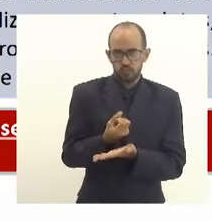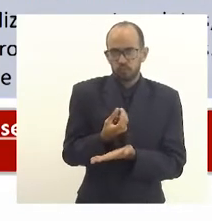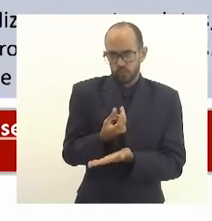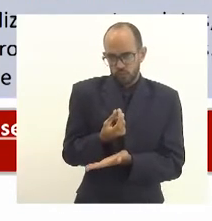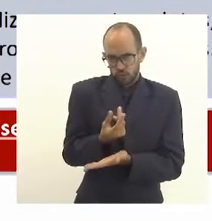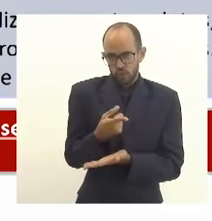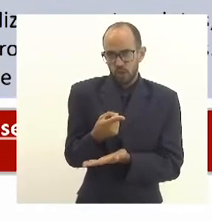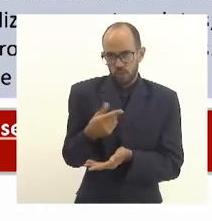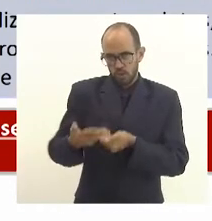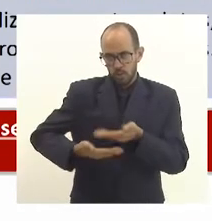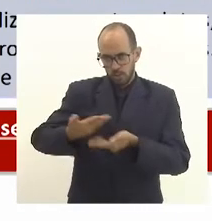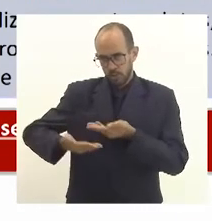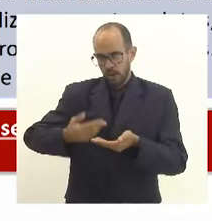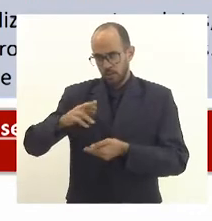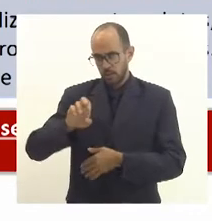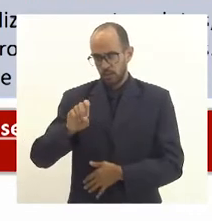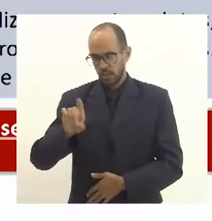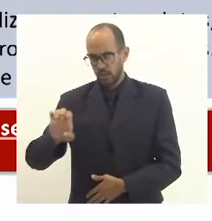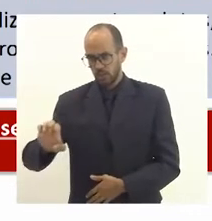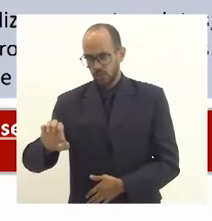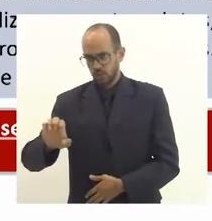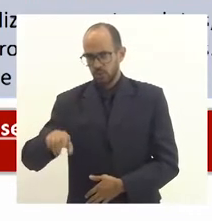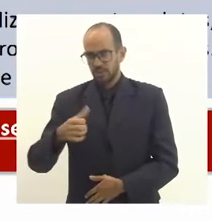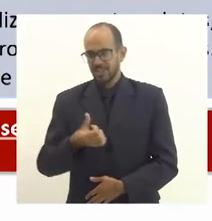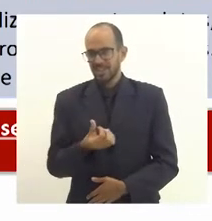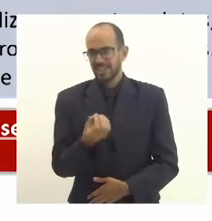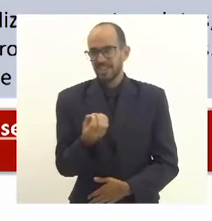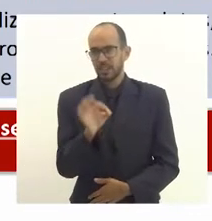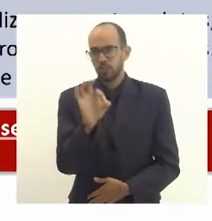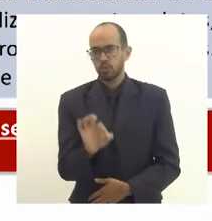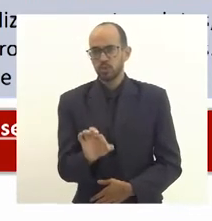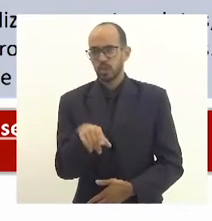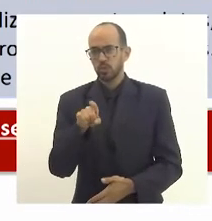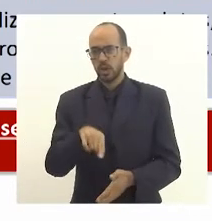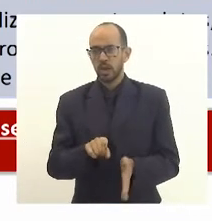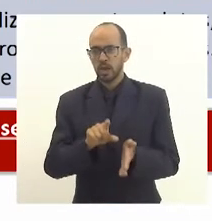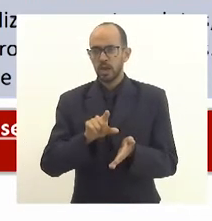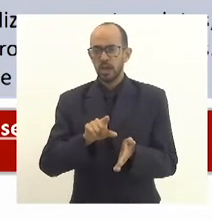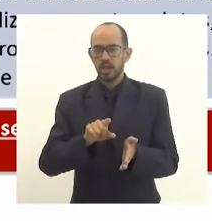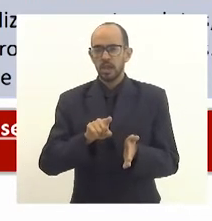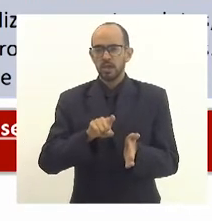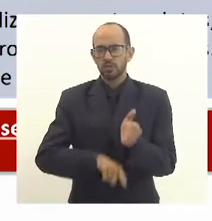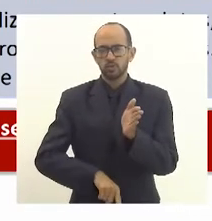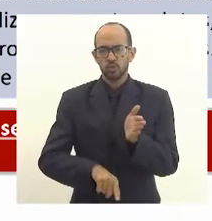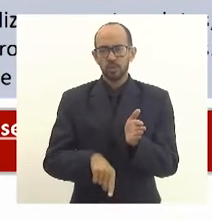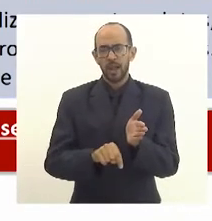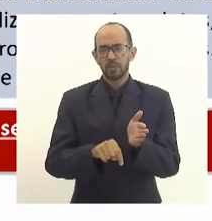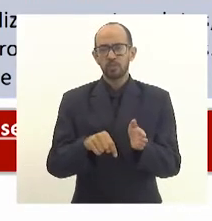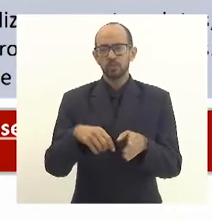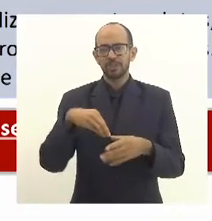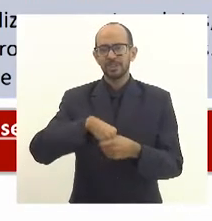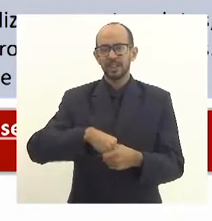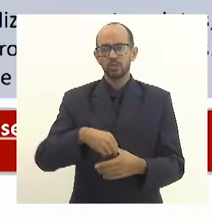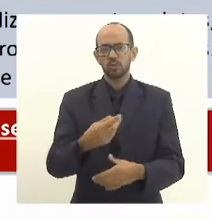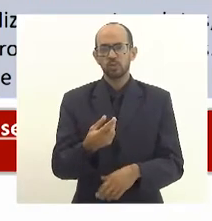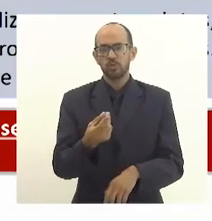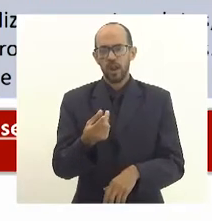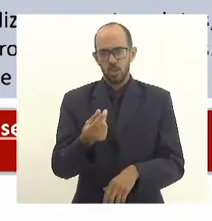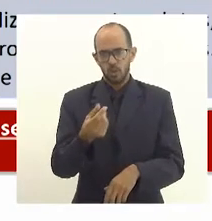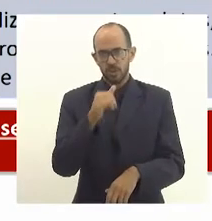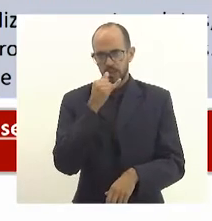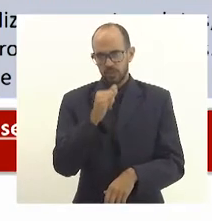rede, 60% ele é reduzido da tarifa de energia. Então, a gente fica somente com